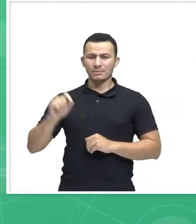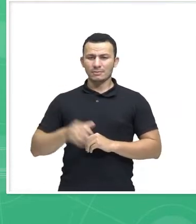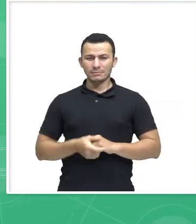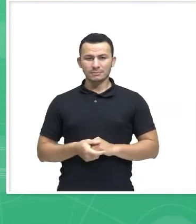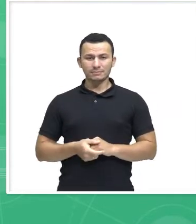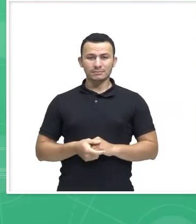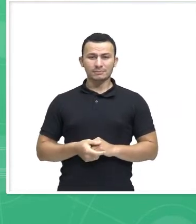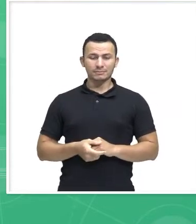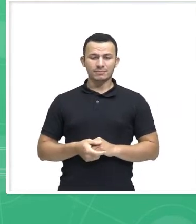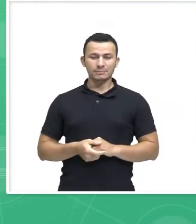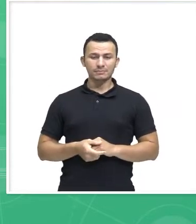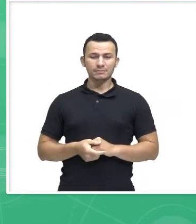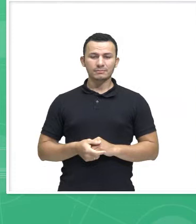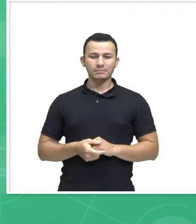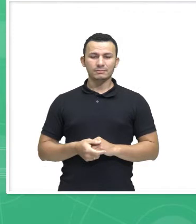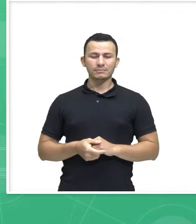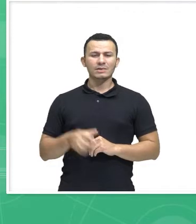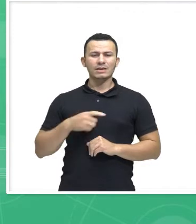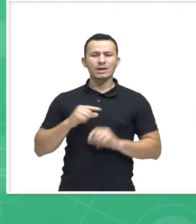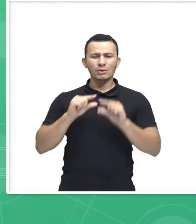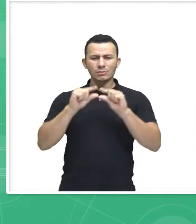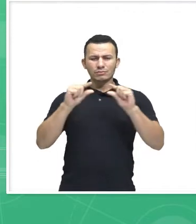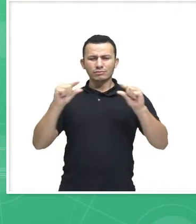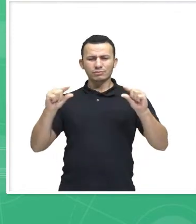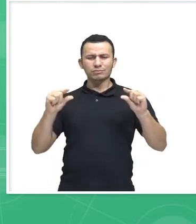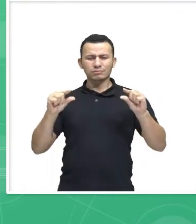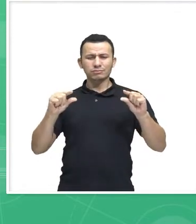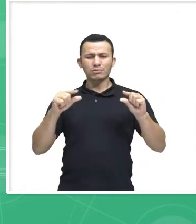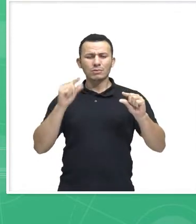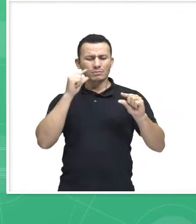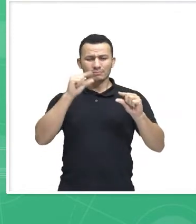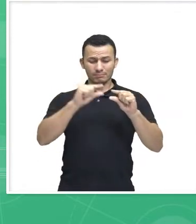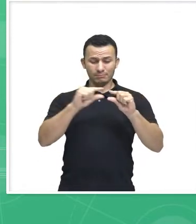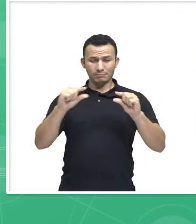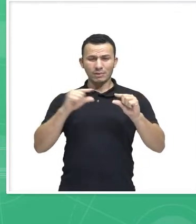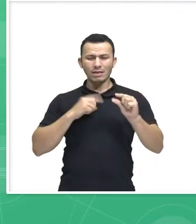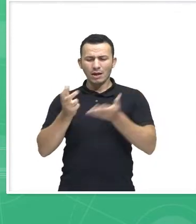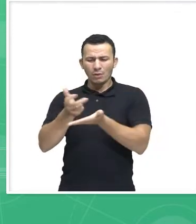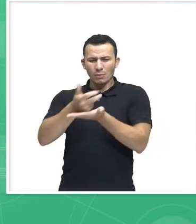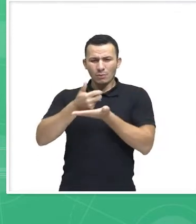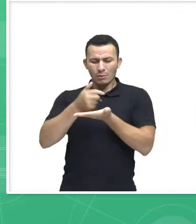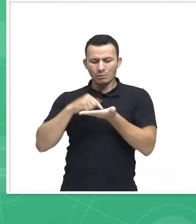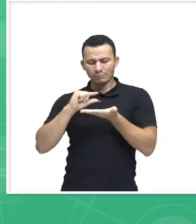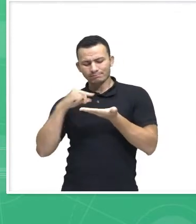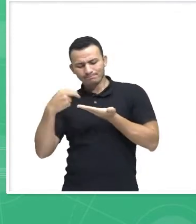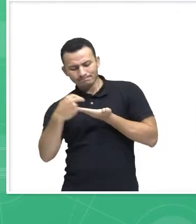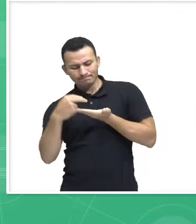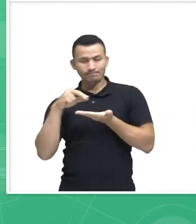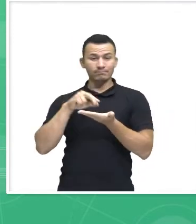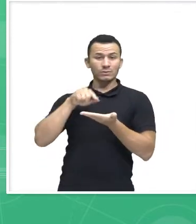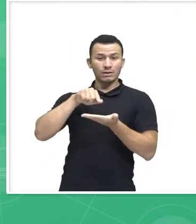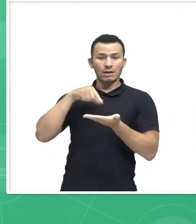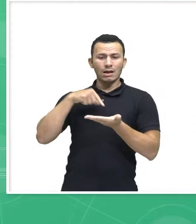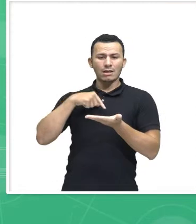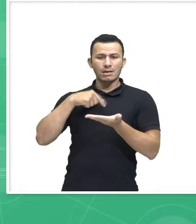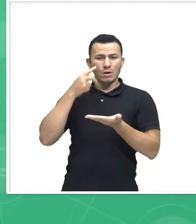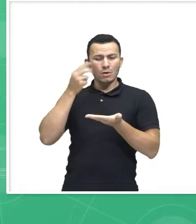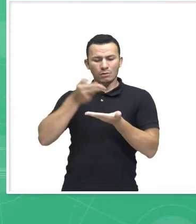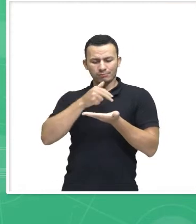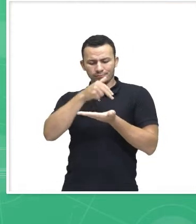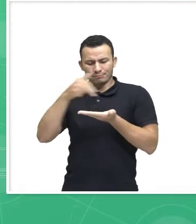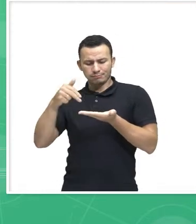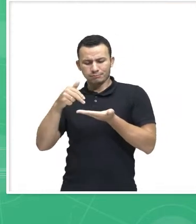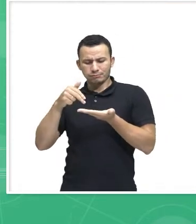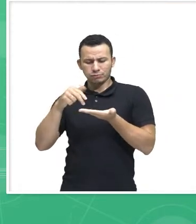é assim embrião desse animal e você observa ele aqui ó de lado né vamos dizer assim esse corte longitudinal